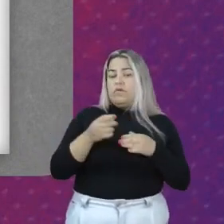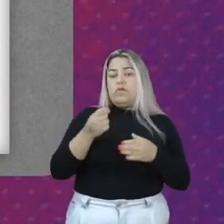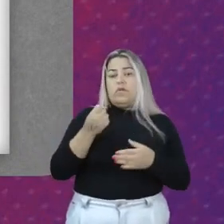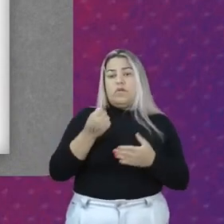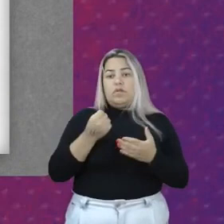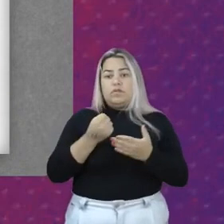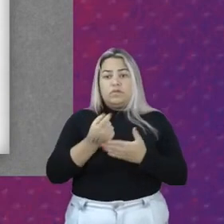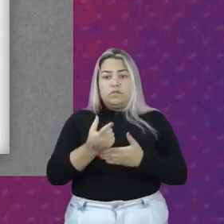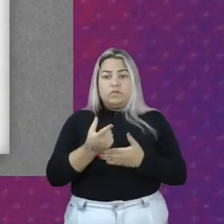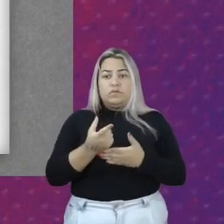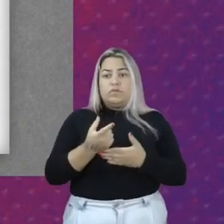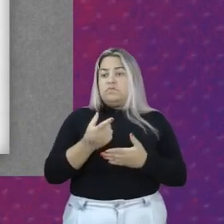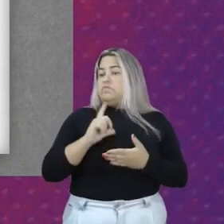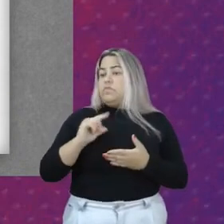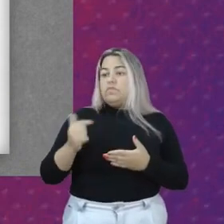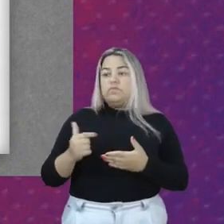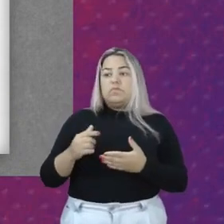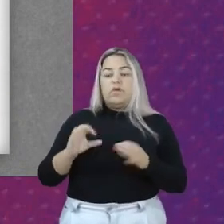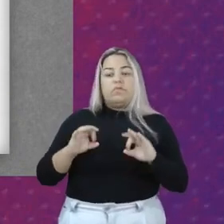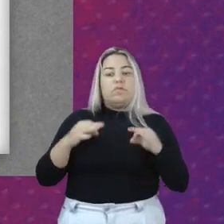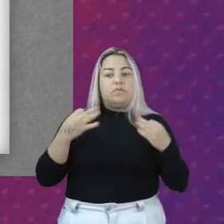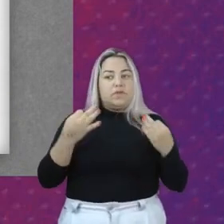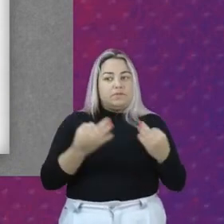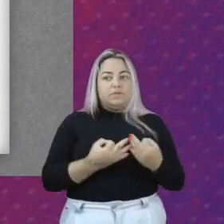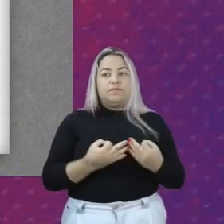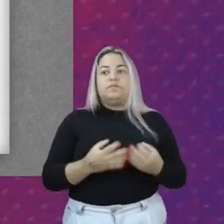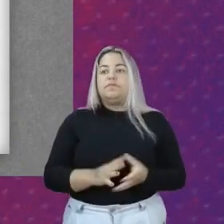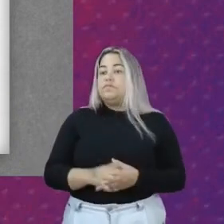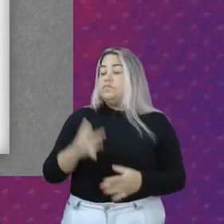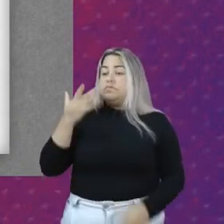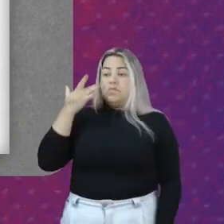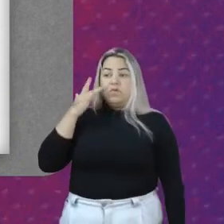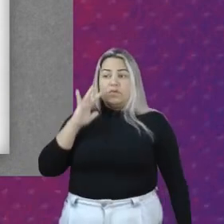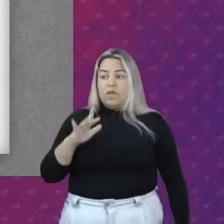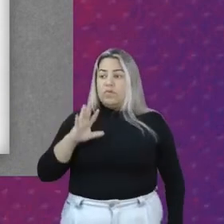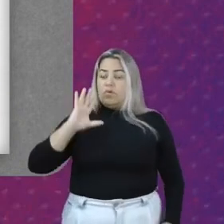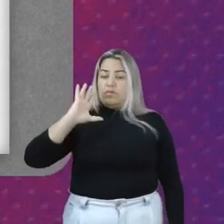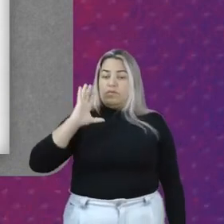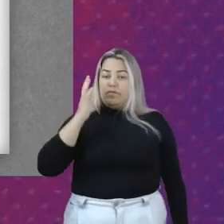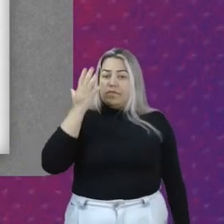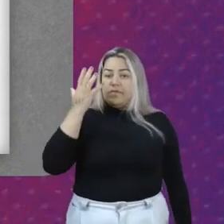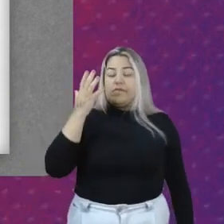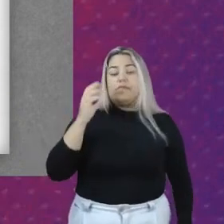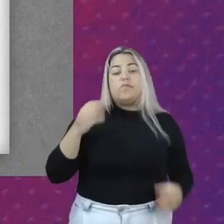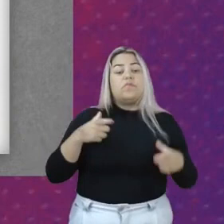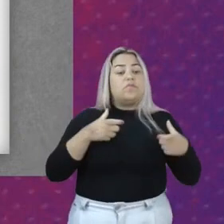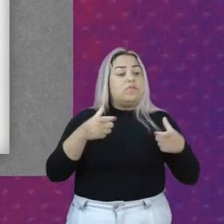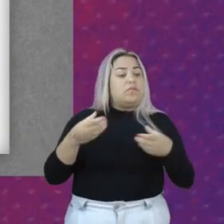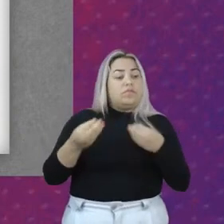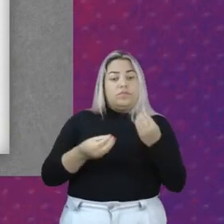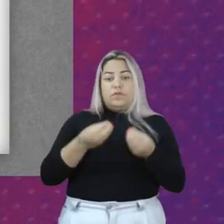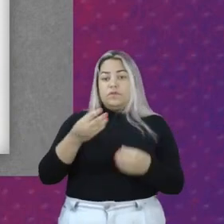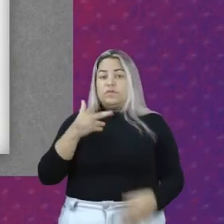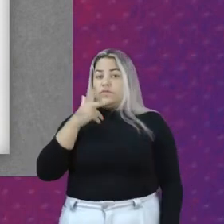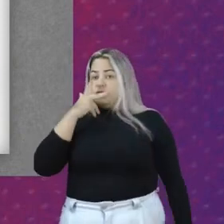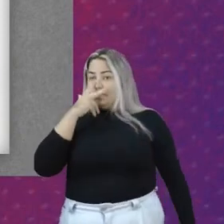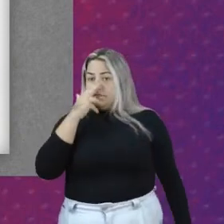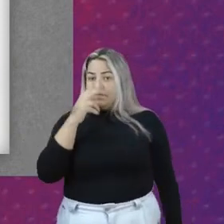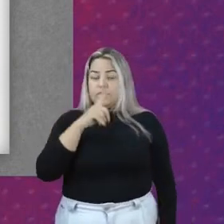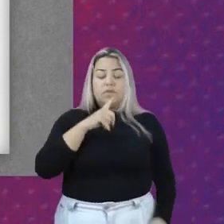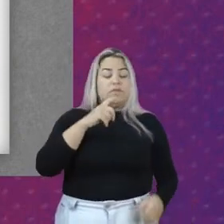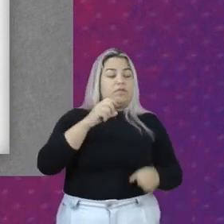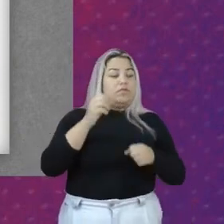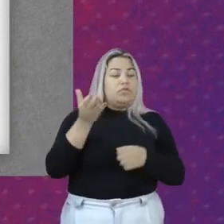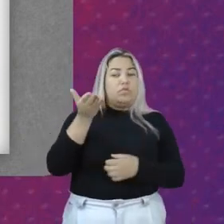ela não sabe quantos bens tem a família, né? Ela não sabe com quem resolver ou onde resolver. A gente acha que isso é uma questão do passado,